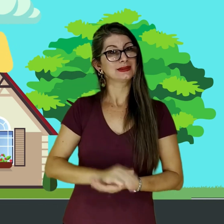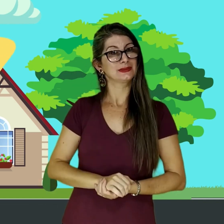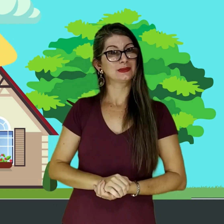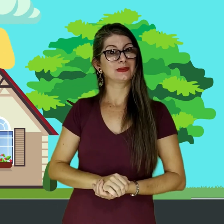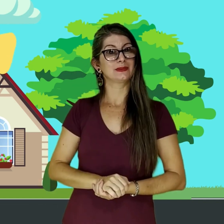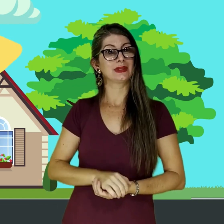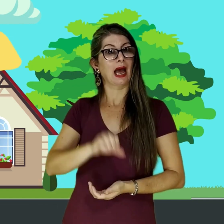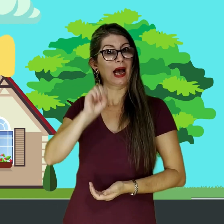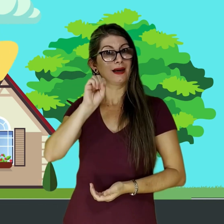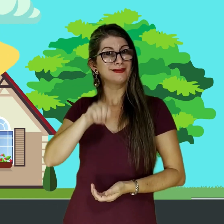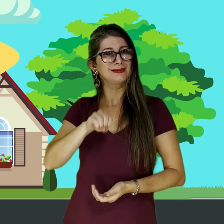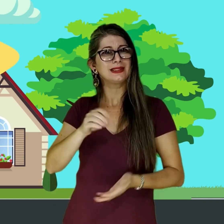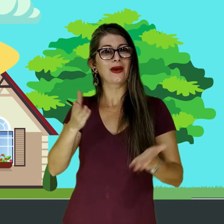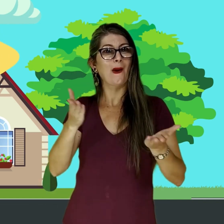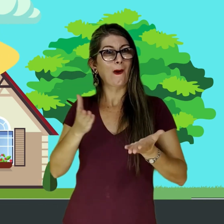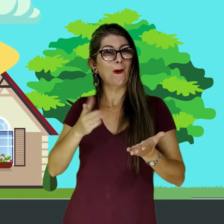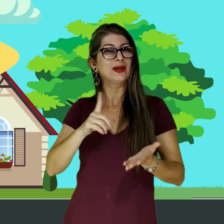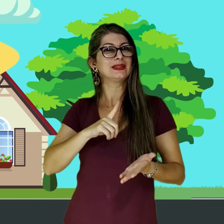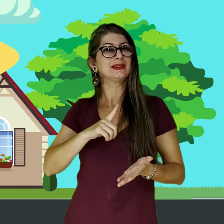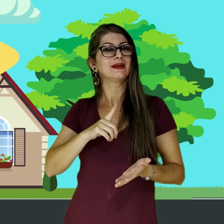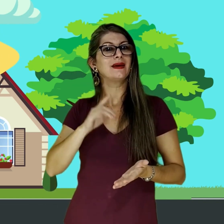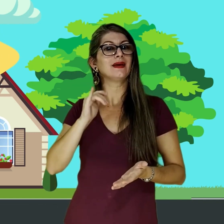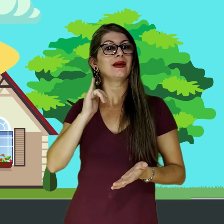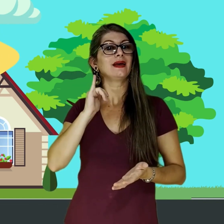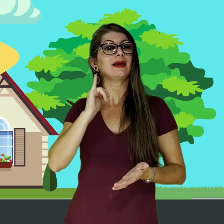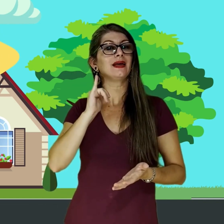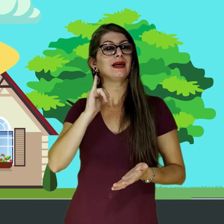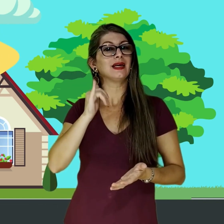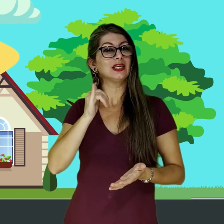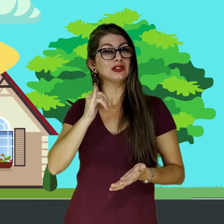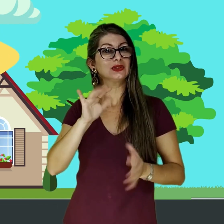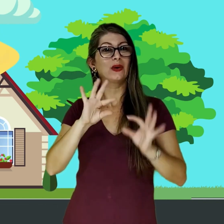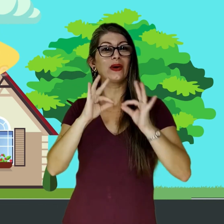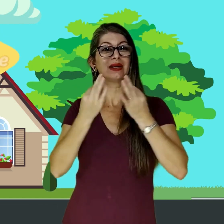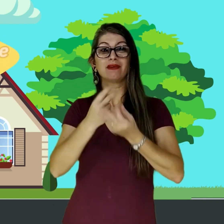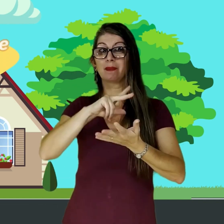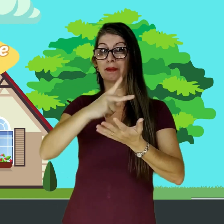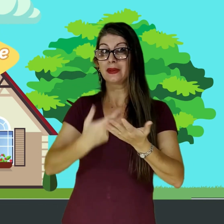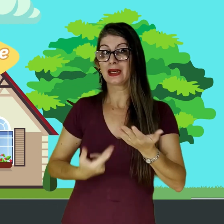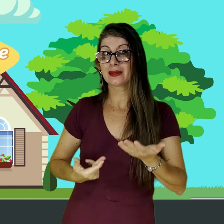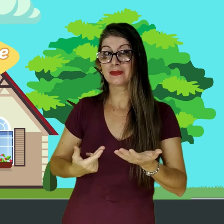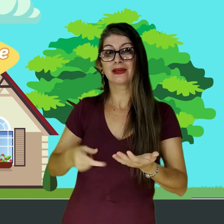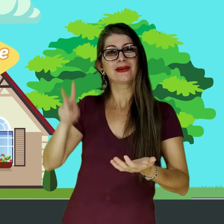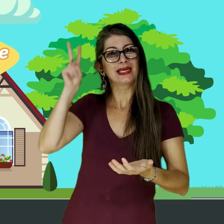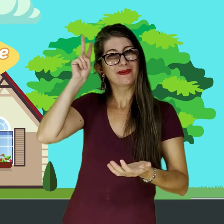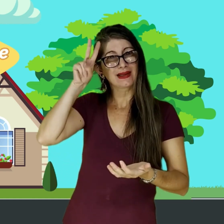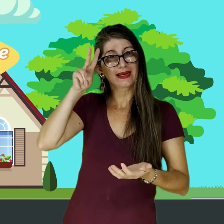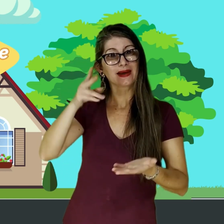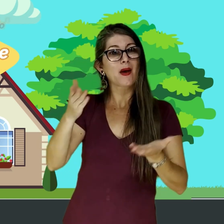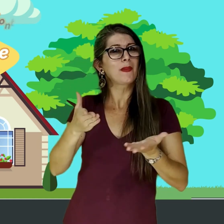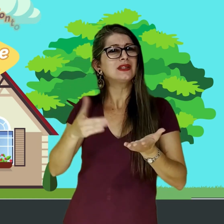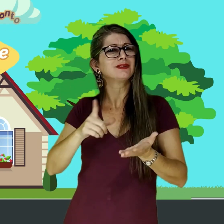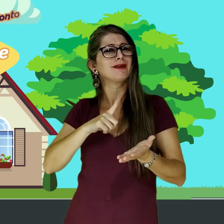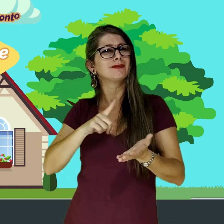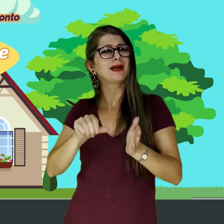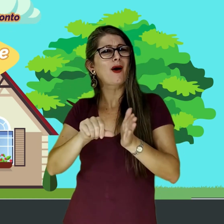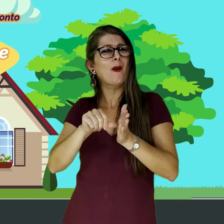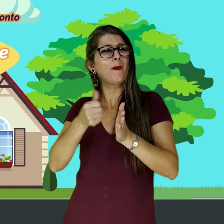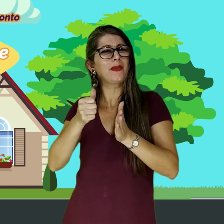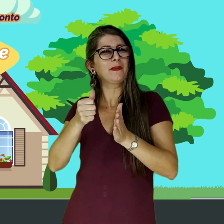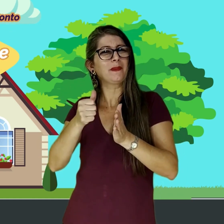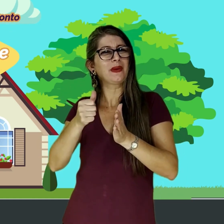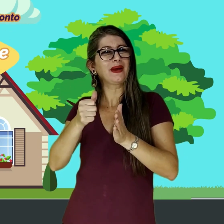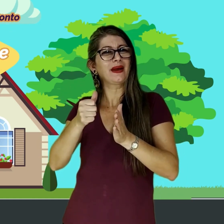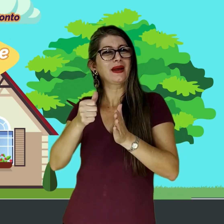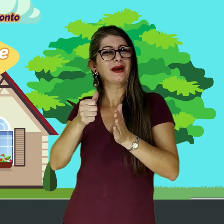tem literatura surda. Sim, hoje nós vamos contar a história da família bilíngue. Lembram? Nós já contamos